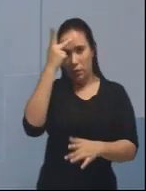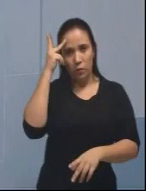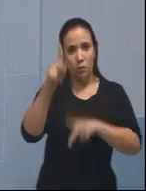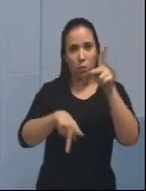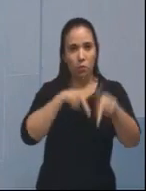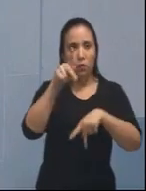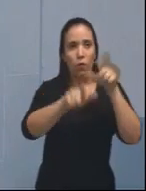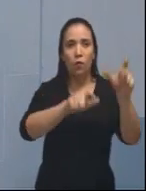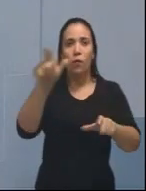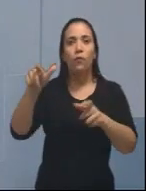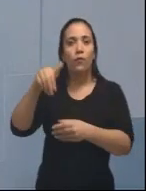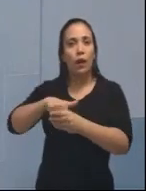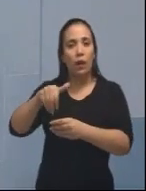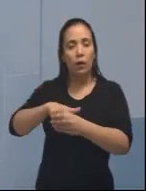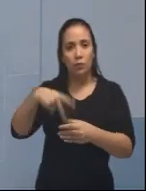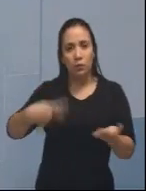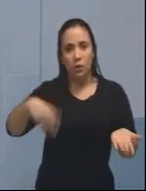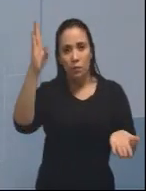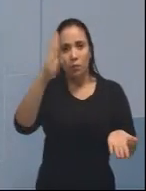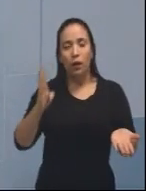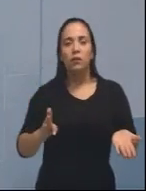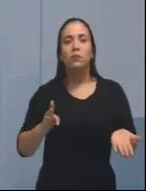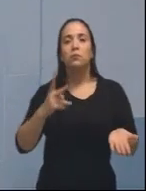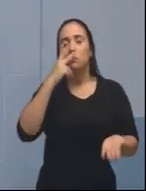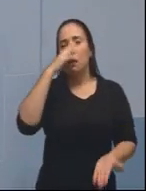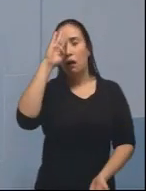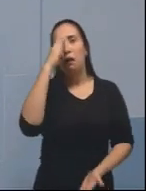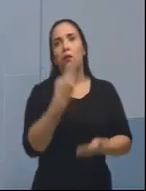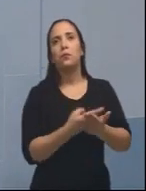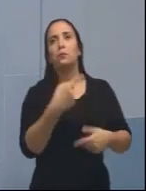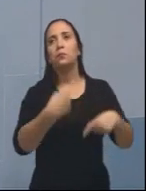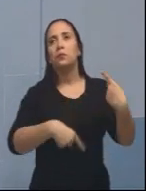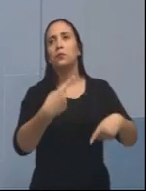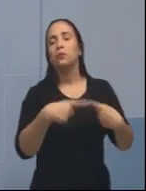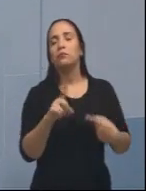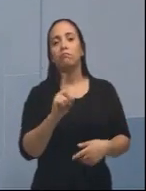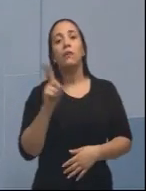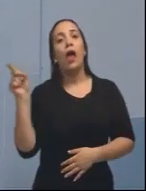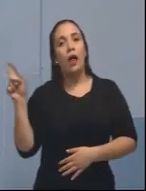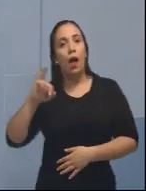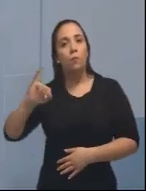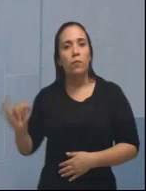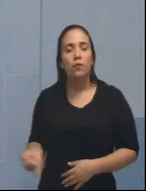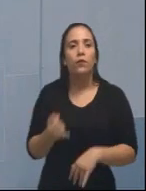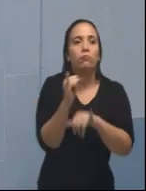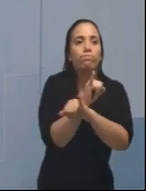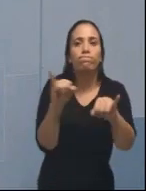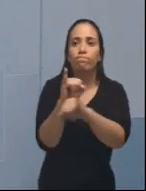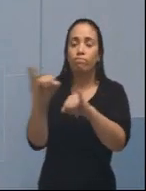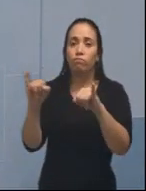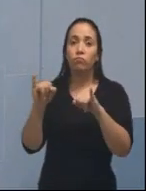cidadão eleitor brasileiro desiludido. Nelson Motta pegou essa essência.